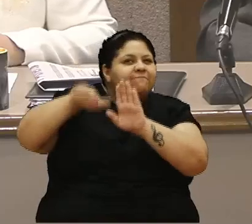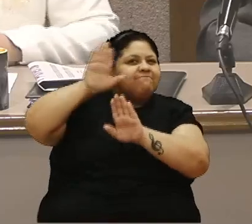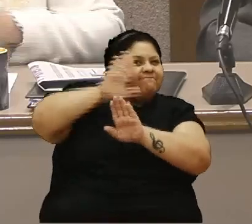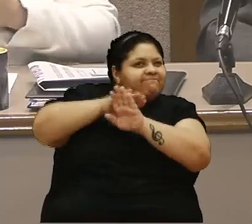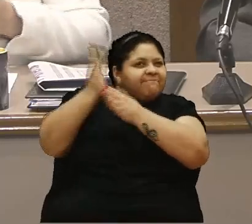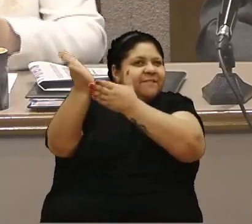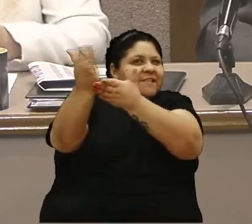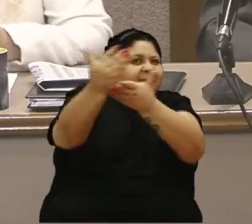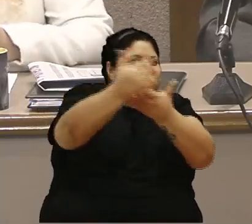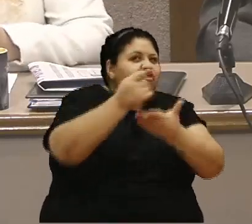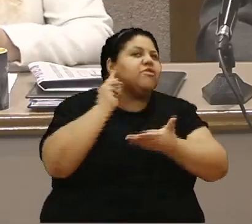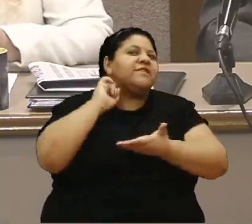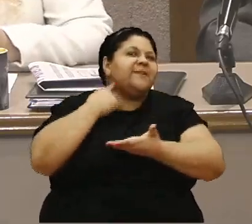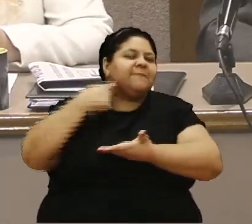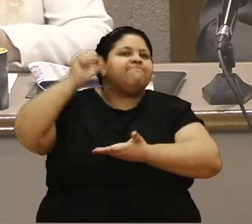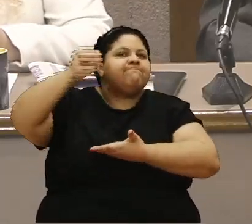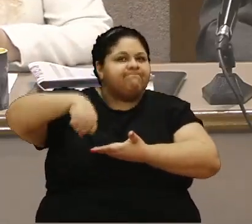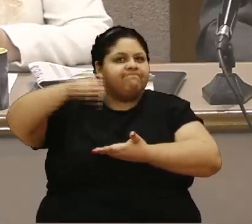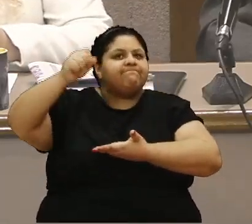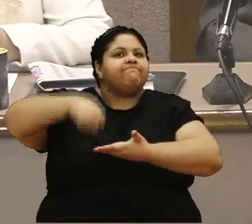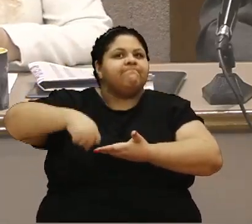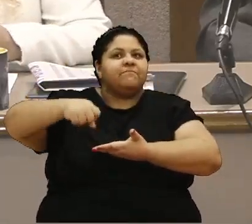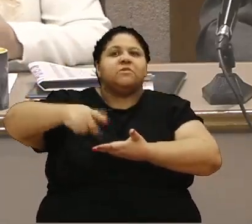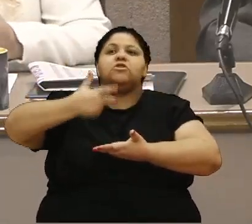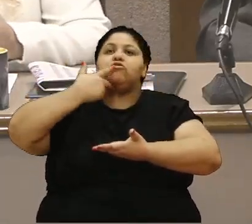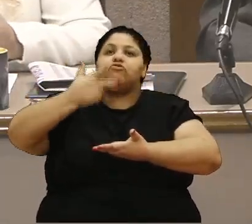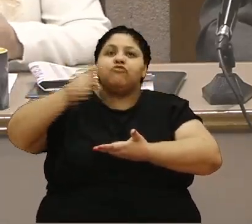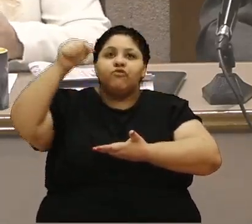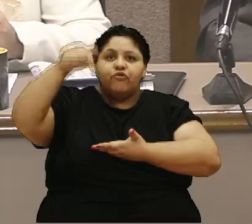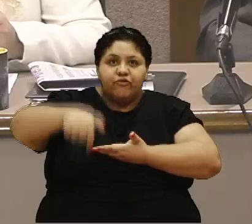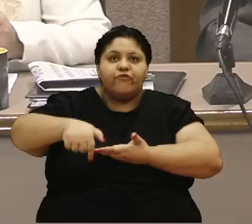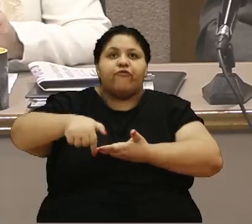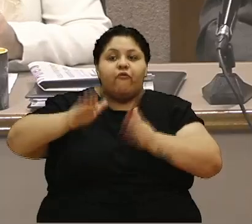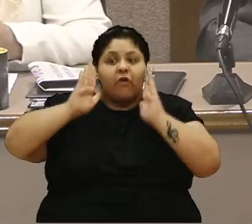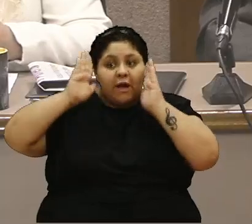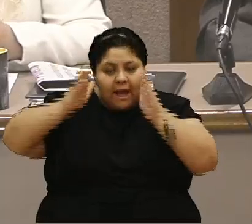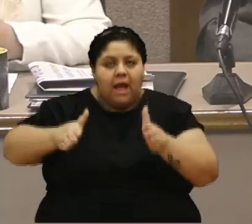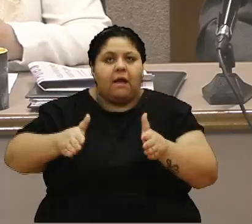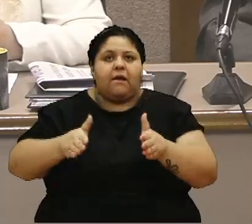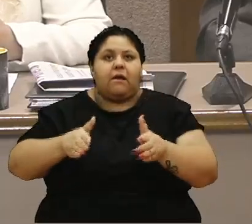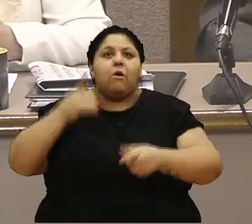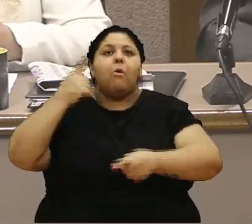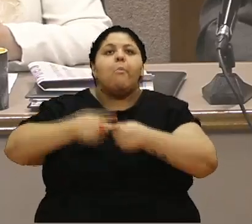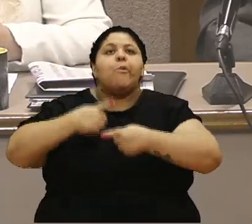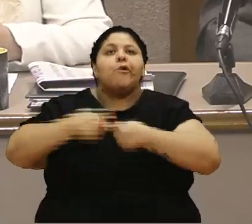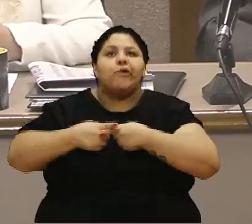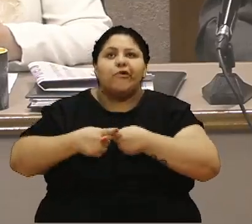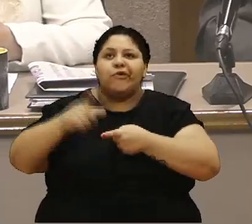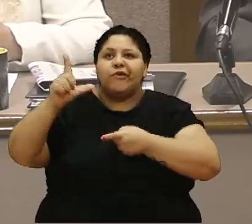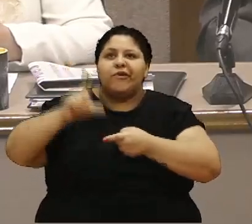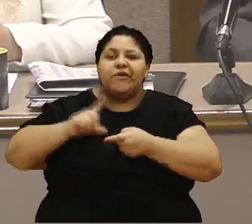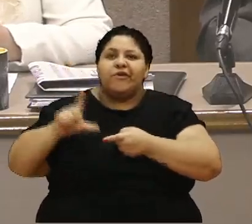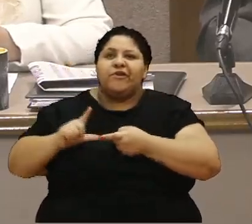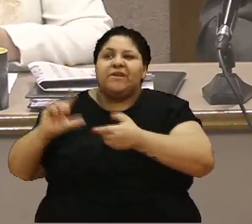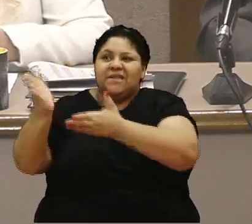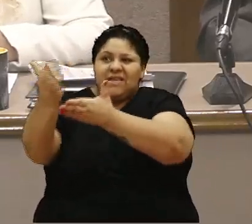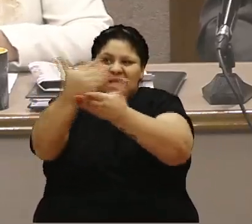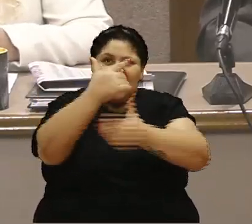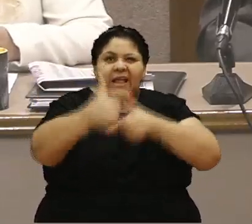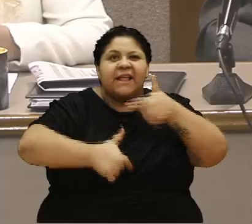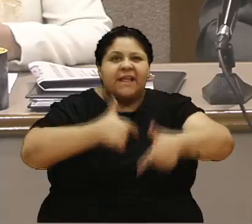sim. E eu vou teclar nessa tecla aqui, sim. Porque tem o catador que é trabalhador,